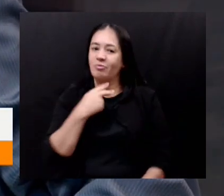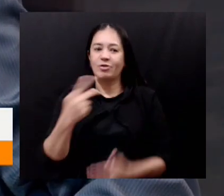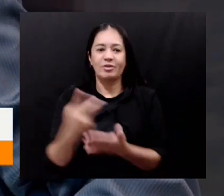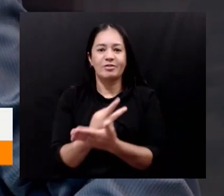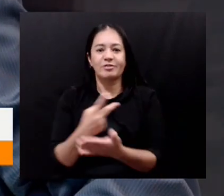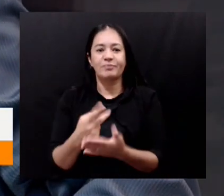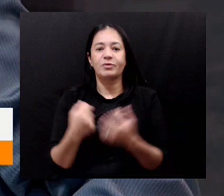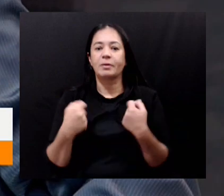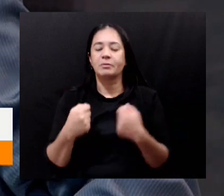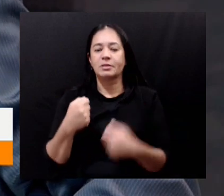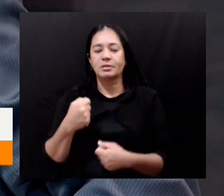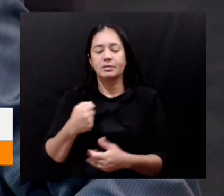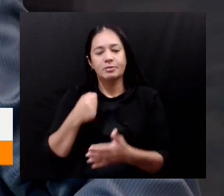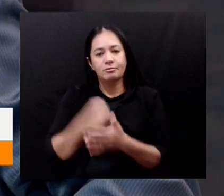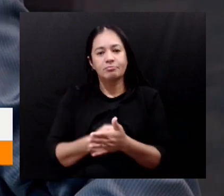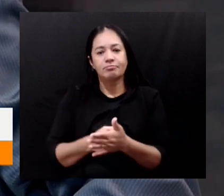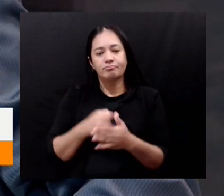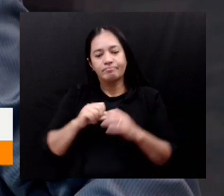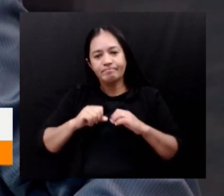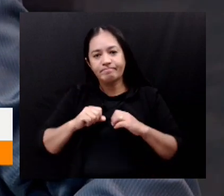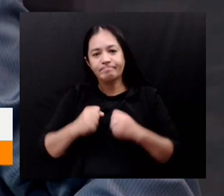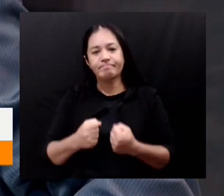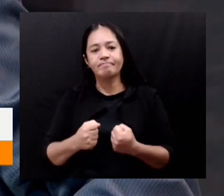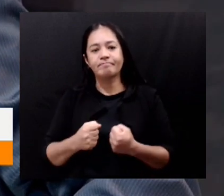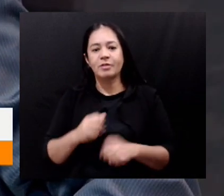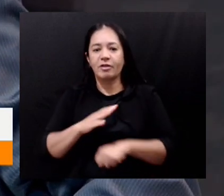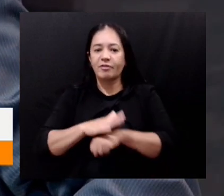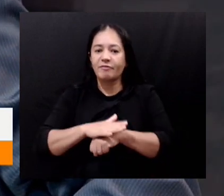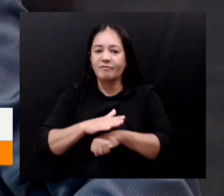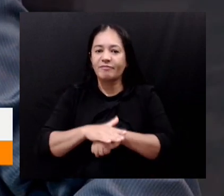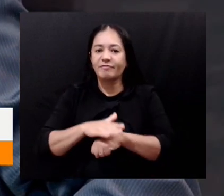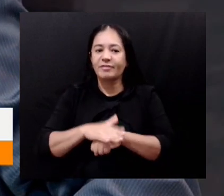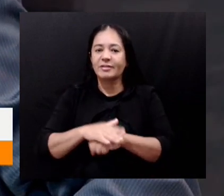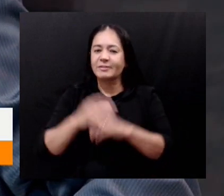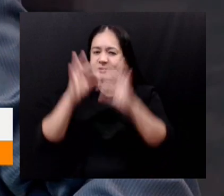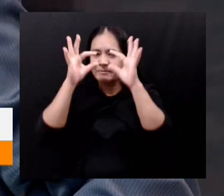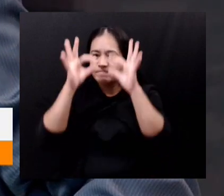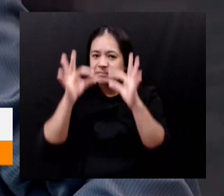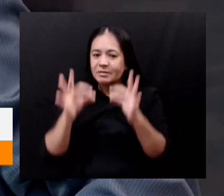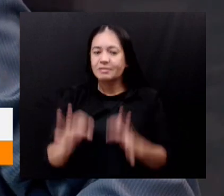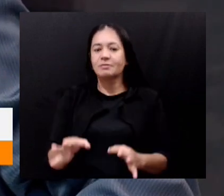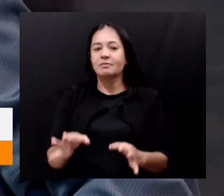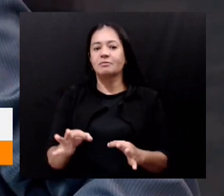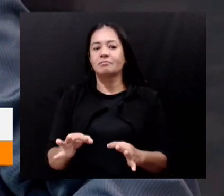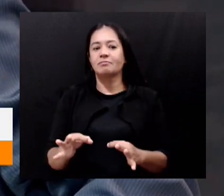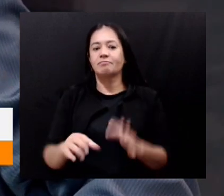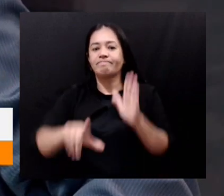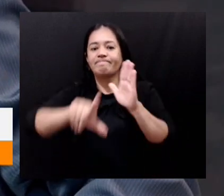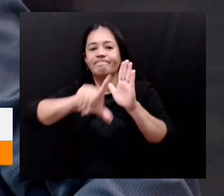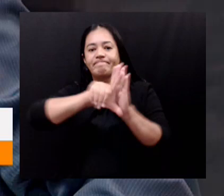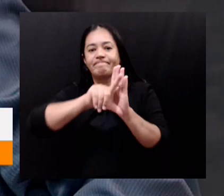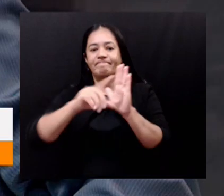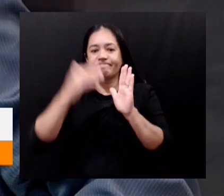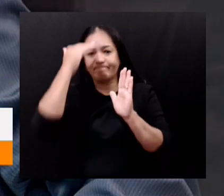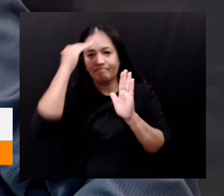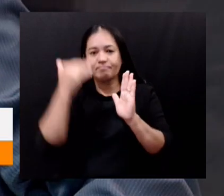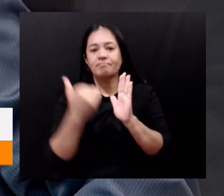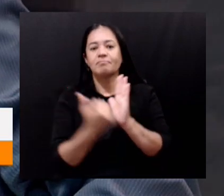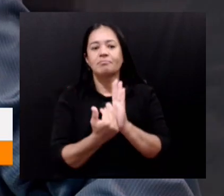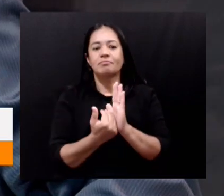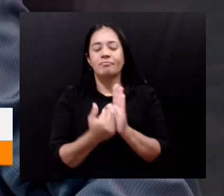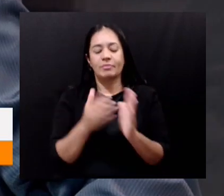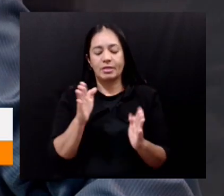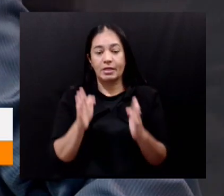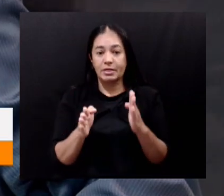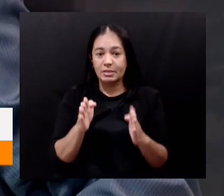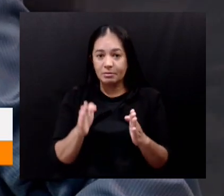com dedicação e fazendo as coisas extremamente, de forma legal. Então, esse período que a gente passa, a gente pode